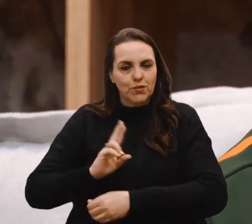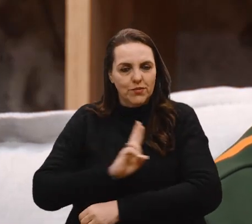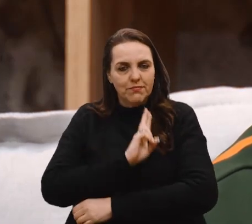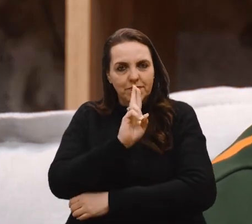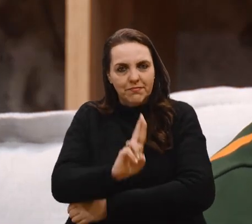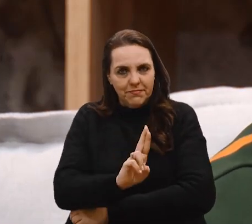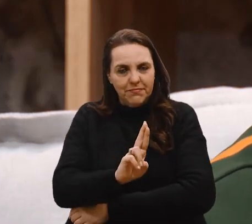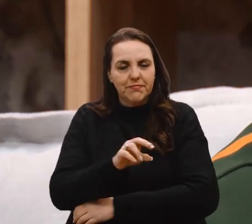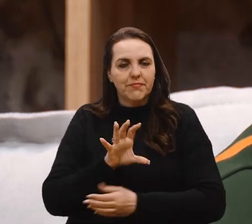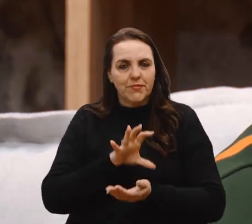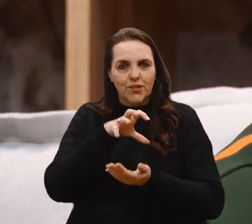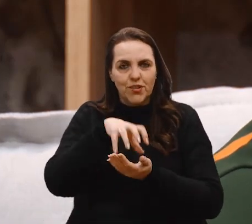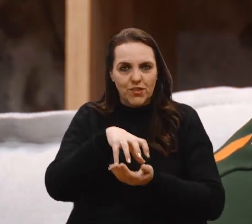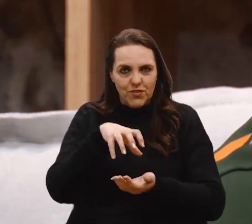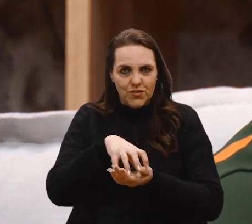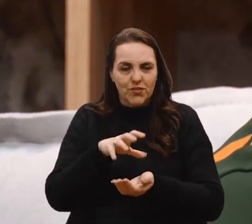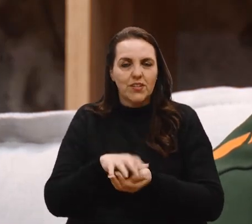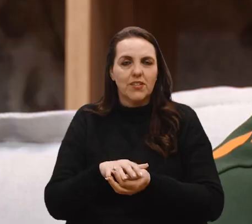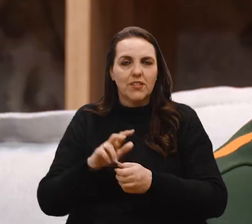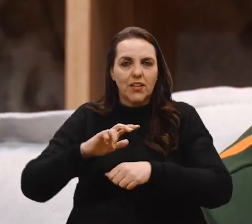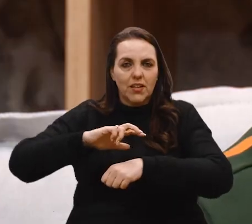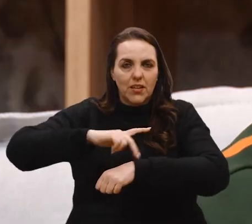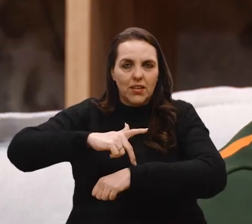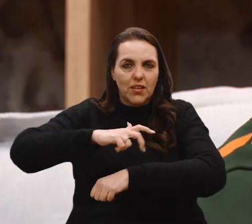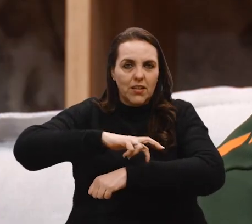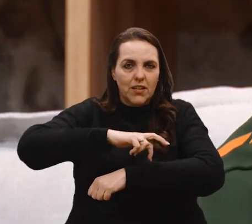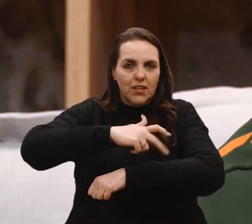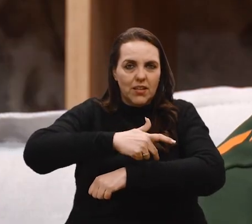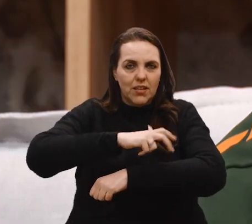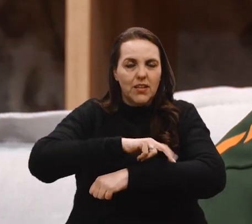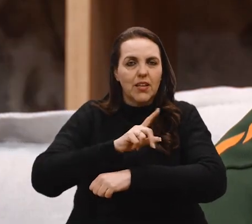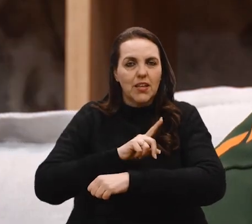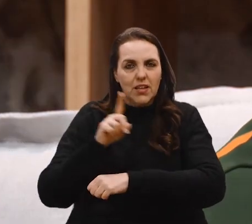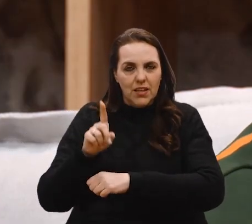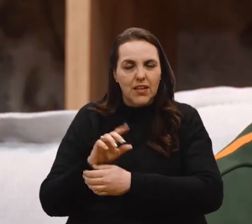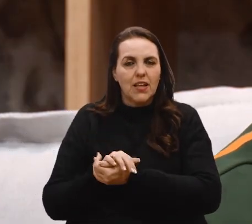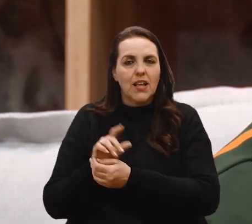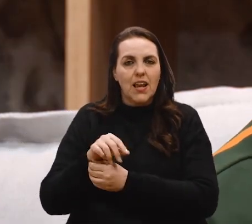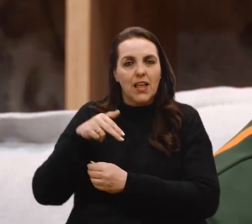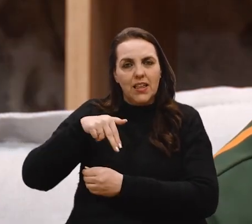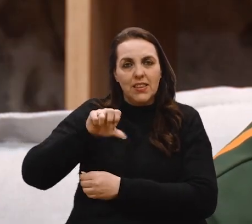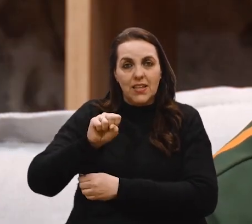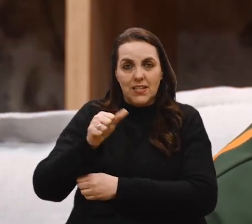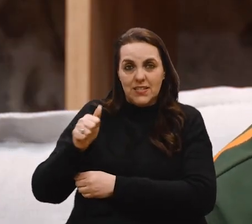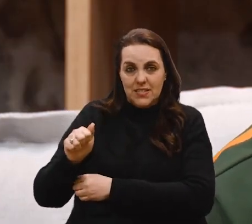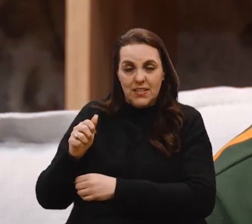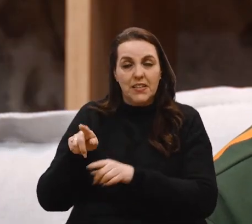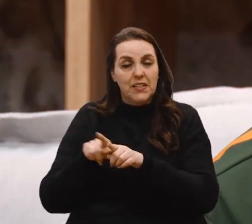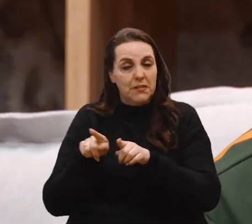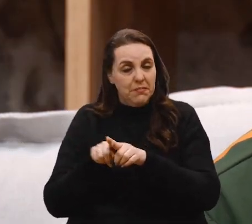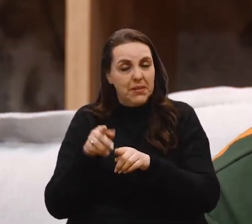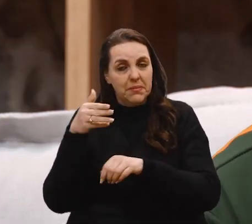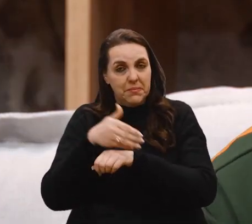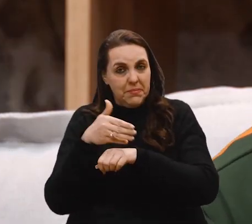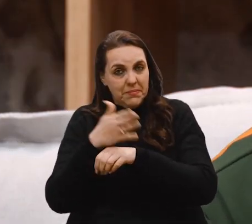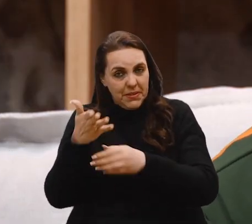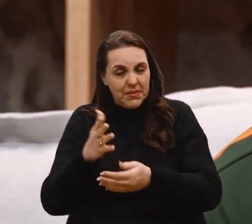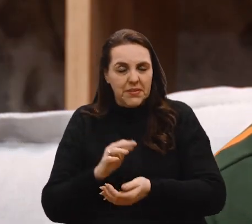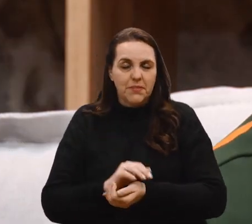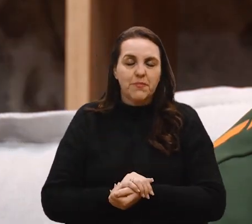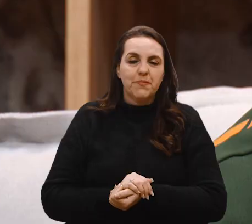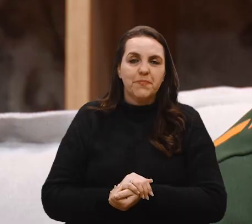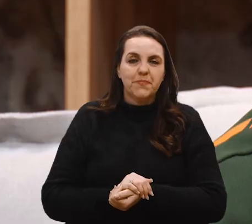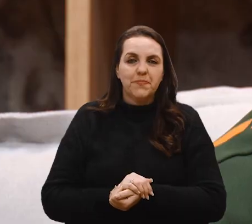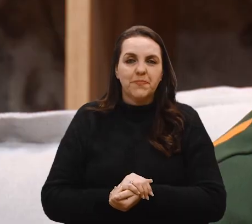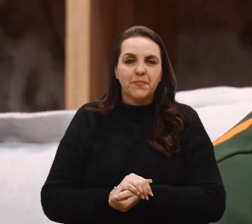de uma agência formadora de astronautas análogos, a Vogel Aerospace. Sou astronauta análogo